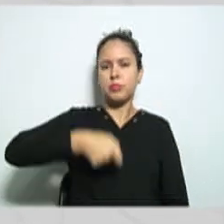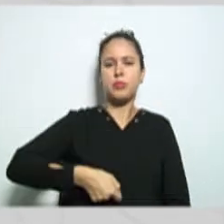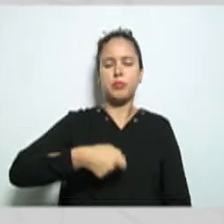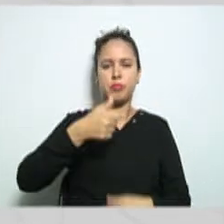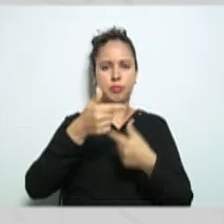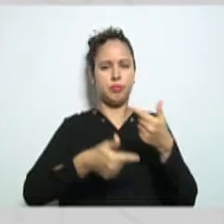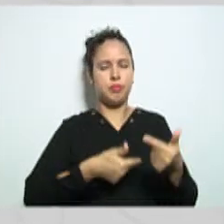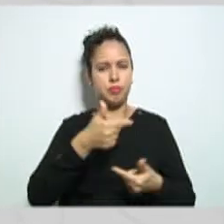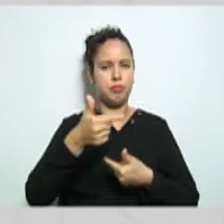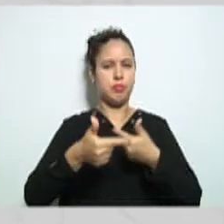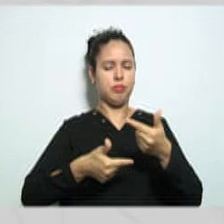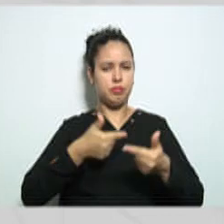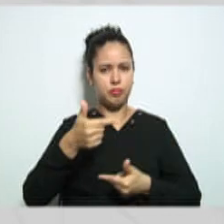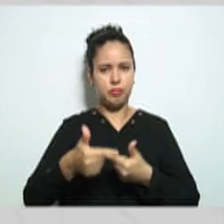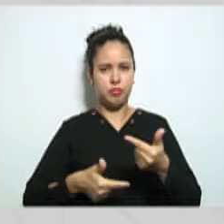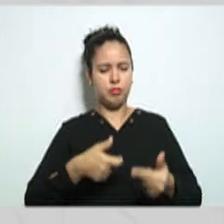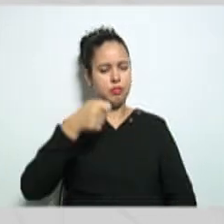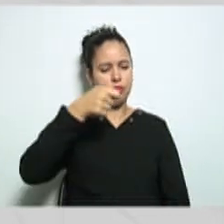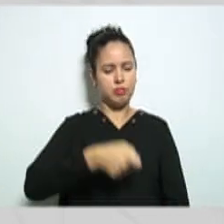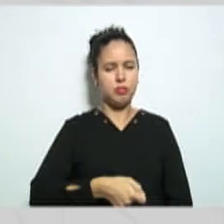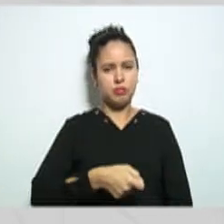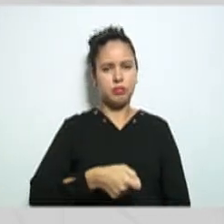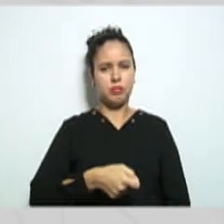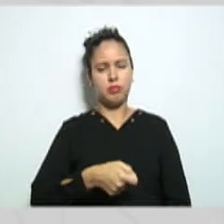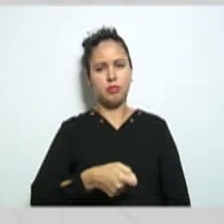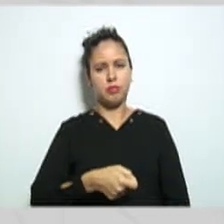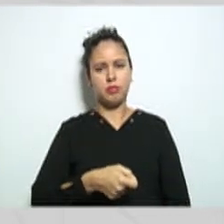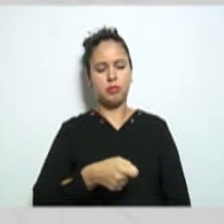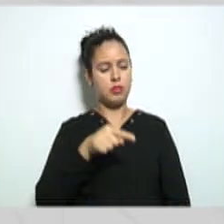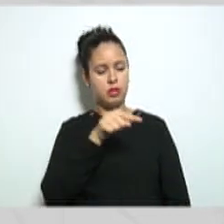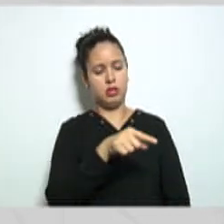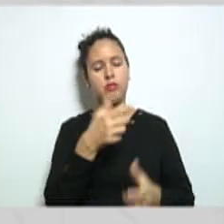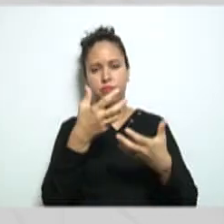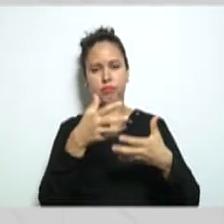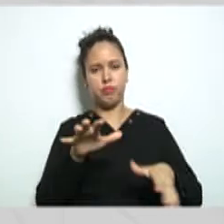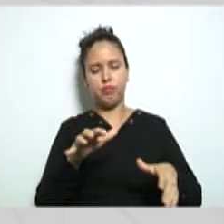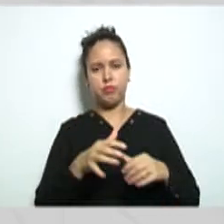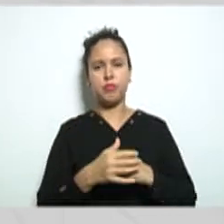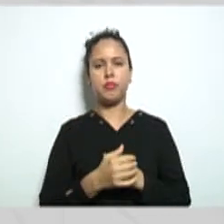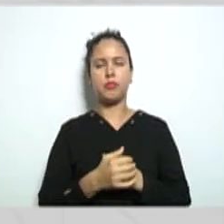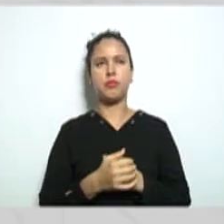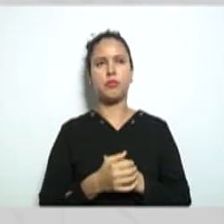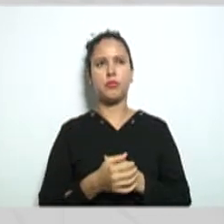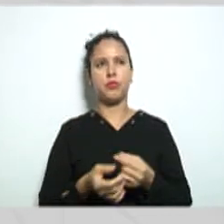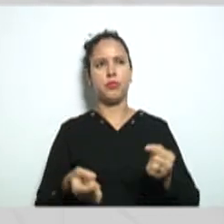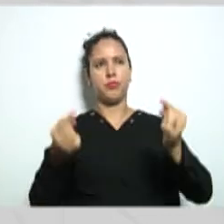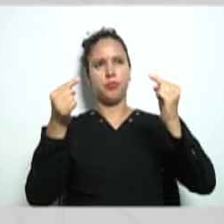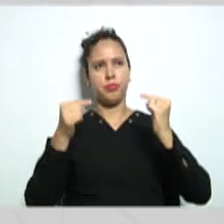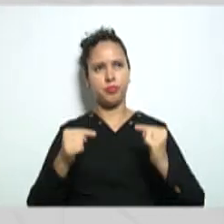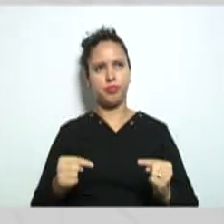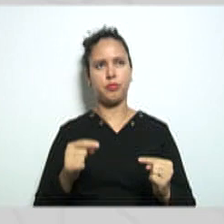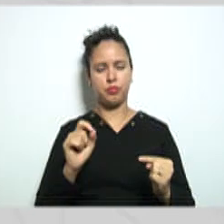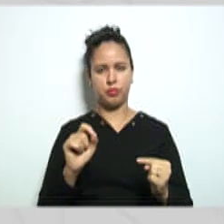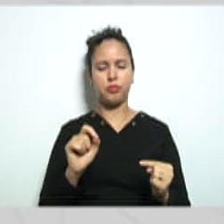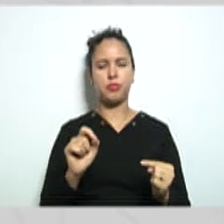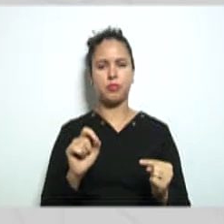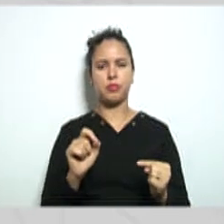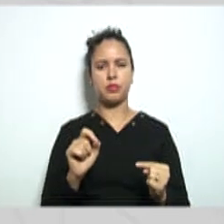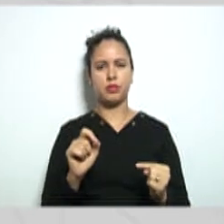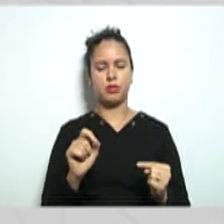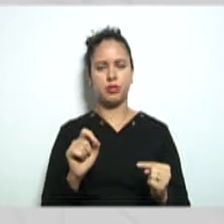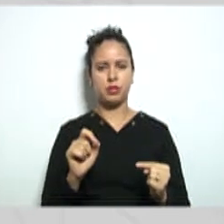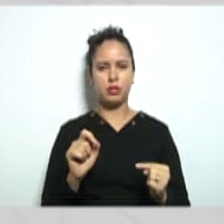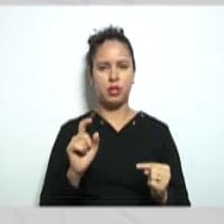realizar de forma forçada, ela não quer fazer aquele trabalho. A jornada exaustiva é aquela jornada